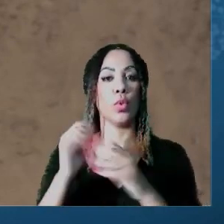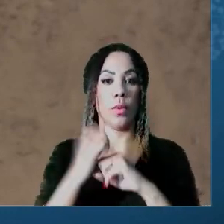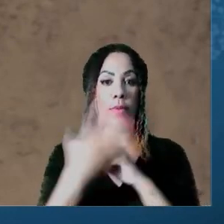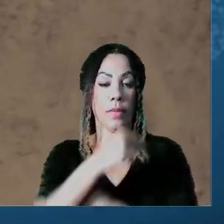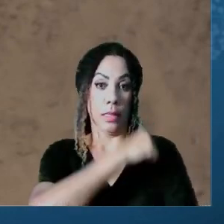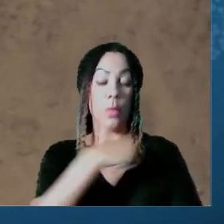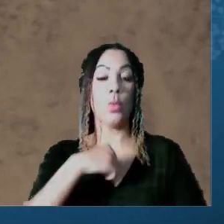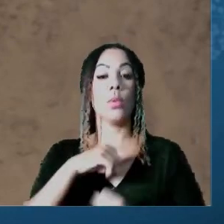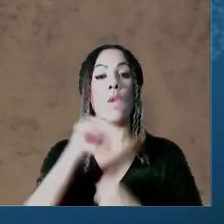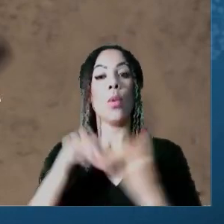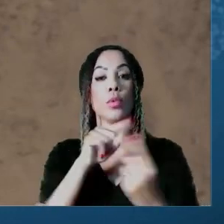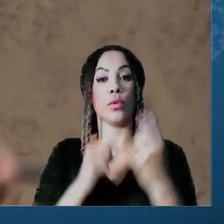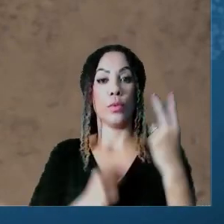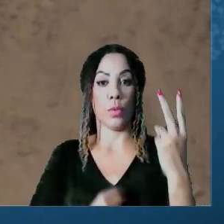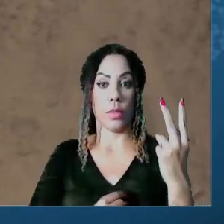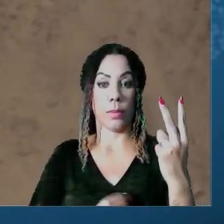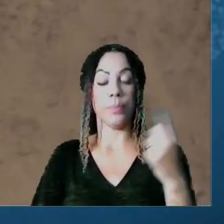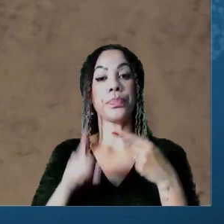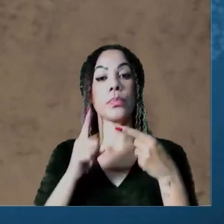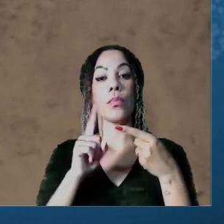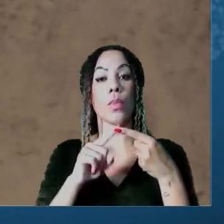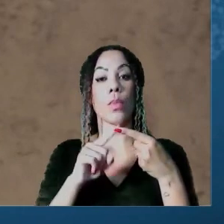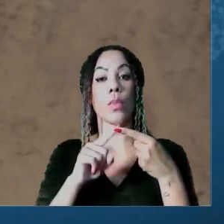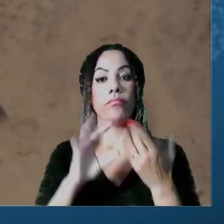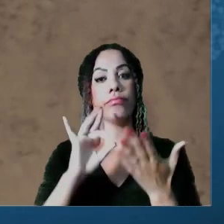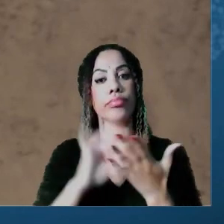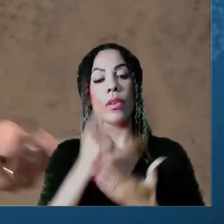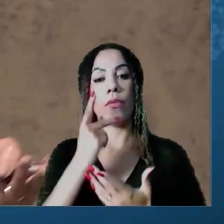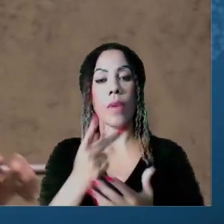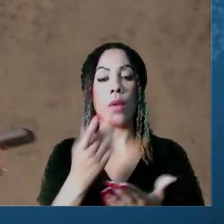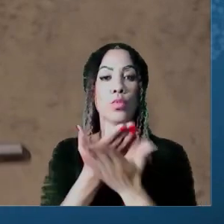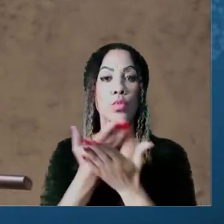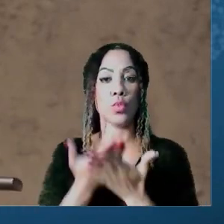objetivos. Realmente falar dos estudos e das dificuldades e